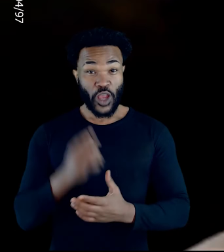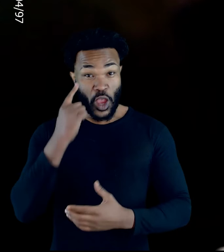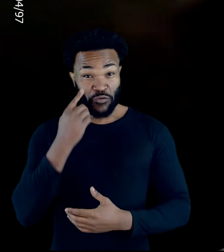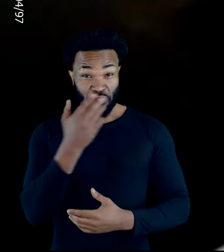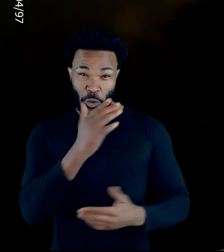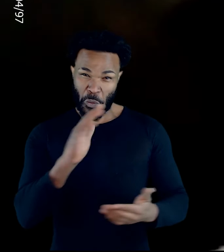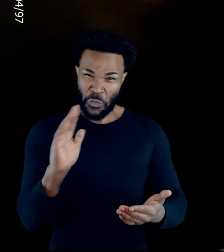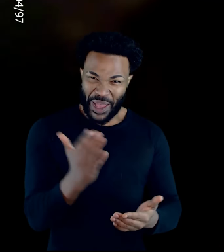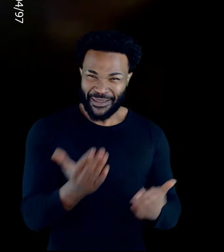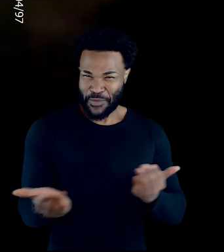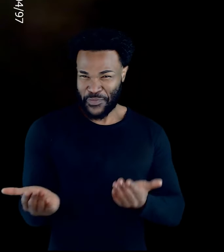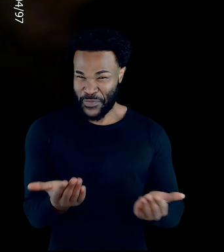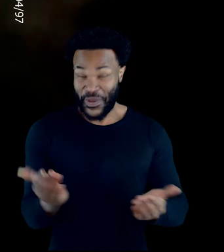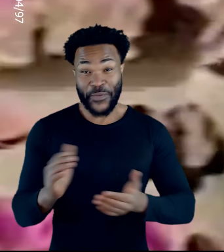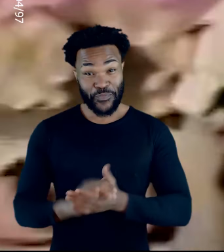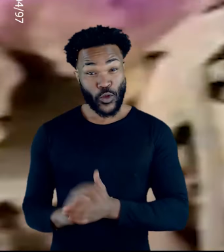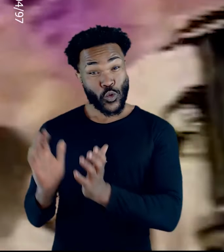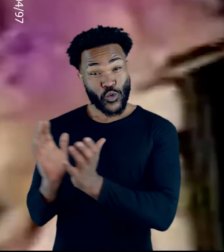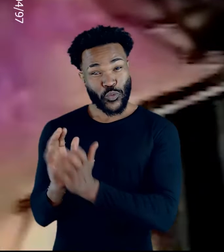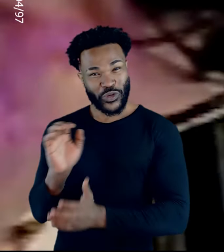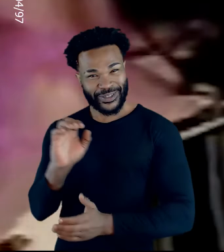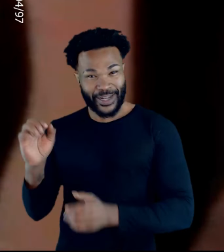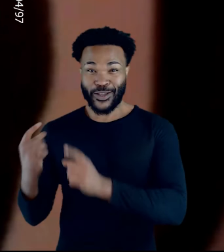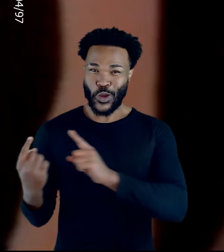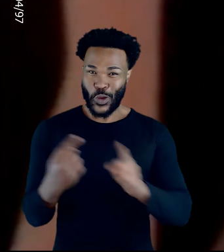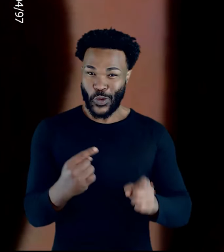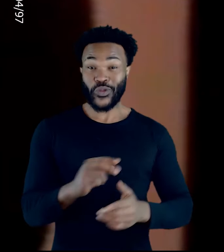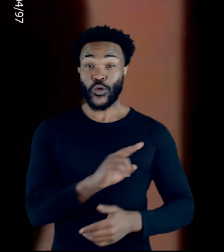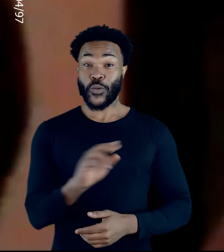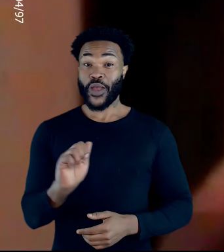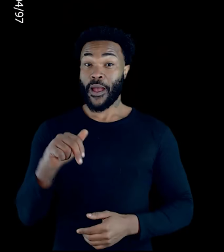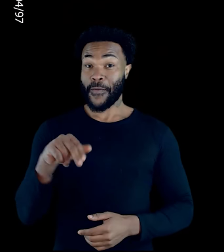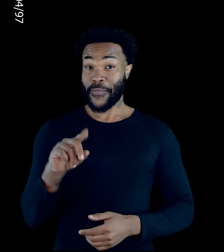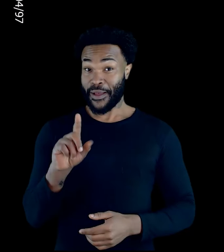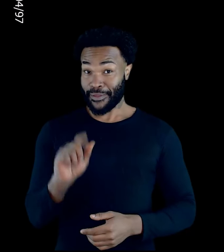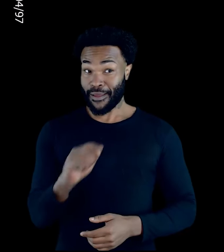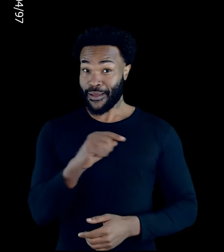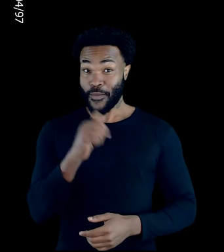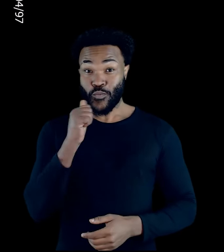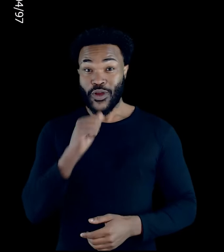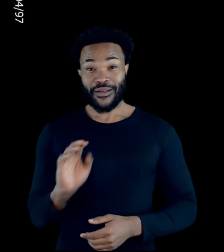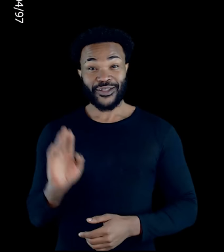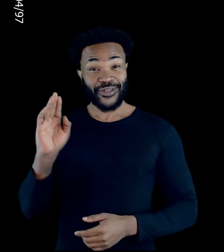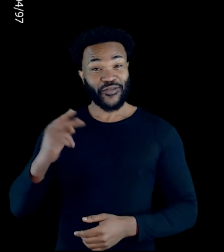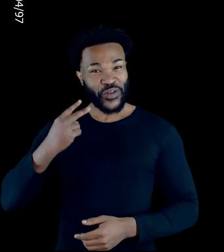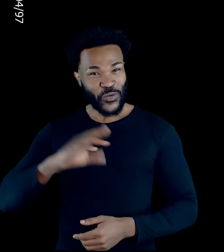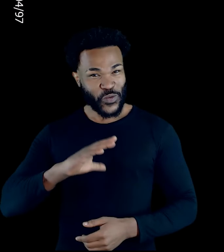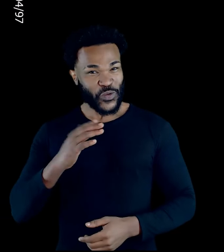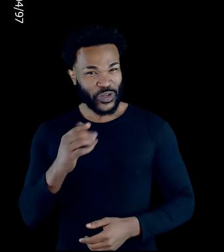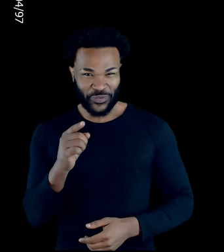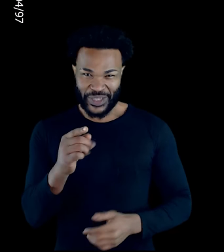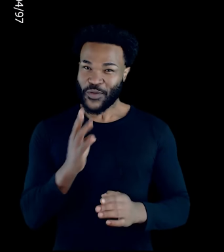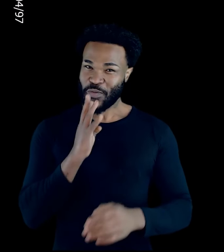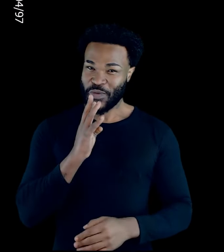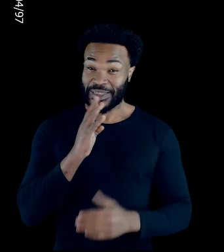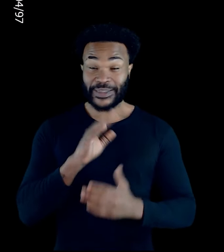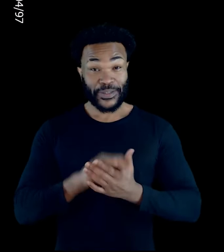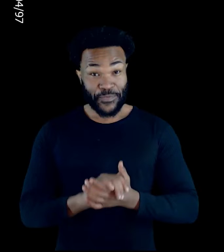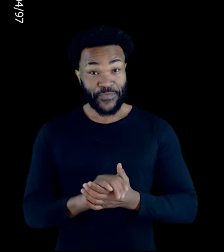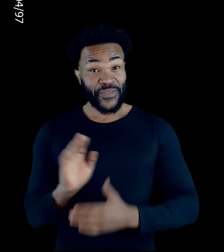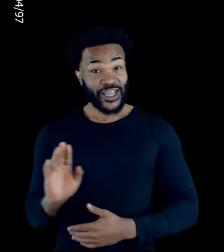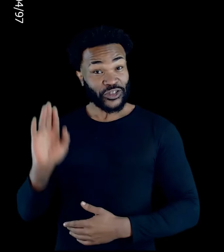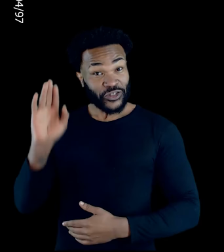Você bateria nessa menina? Pois é, a turma da esquerda bateu. Seu nome? Amanda Vettorazzo, a candidata à vereadora mais corajosa que você vai conhecer.